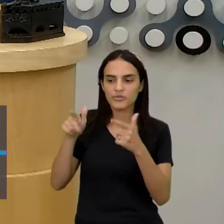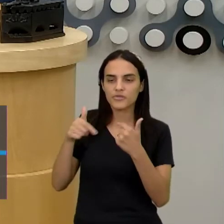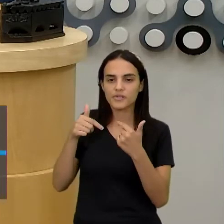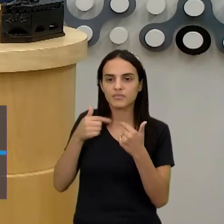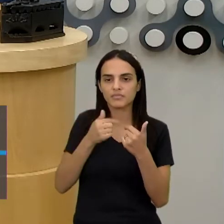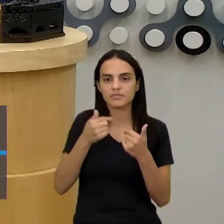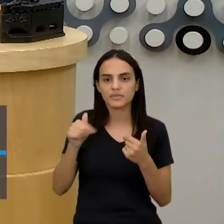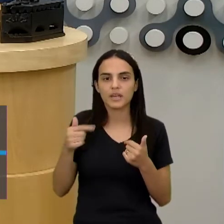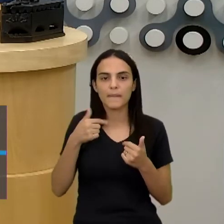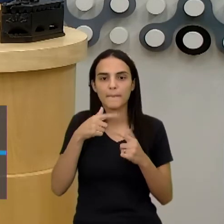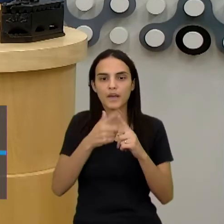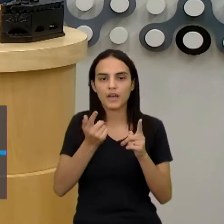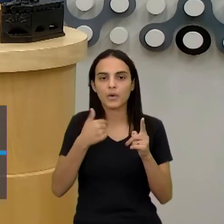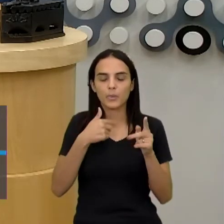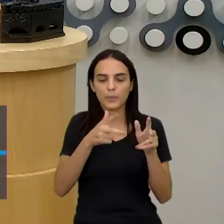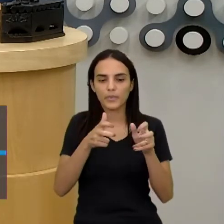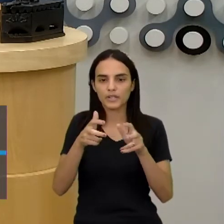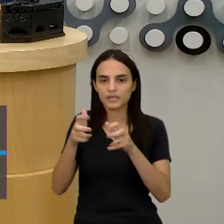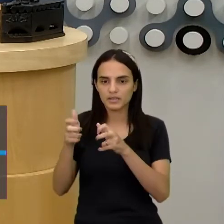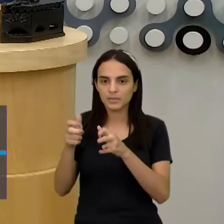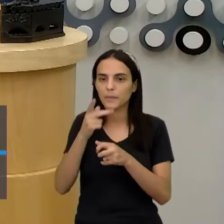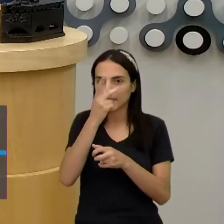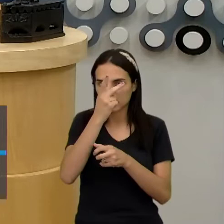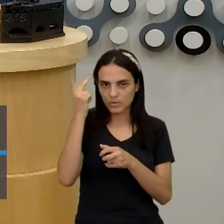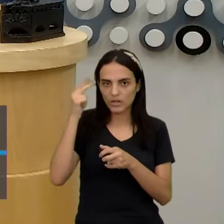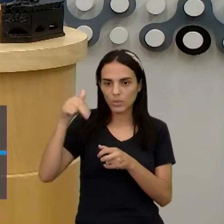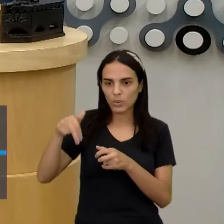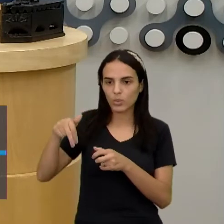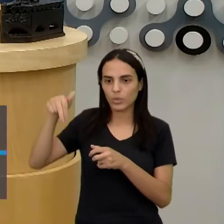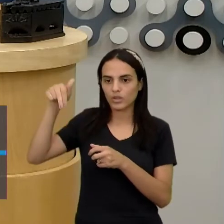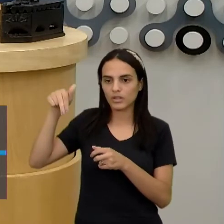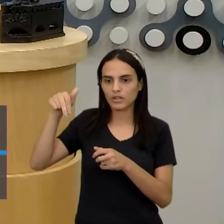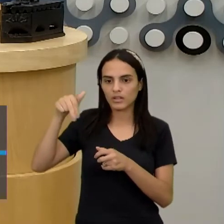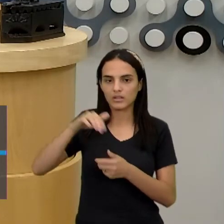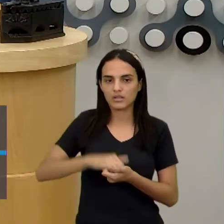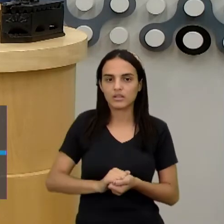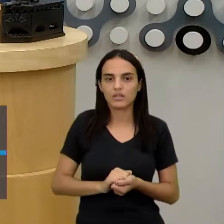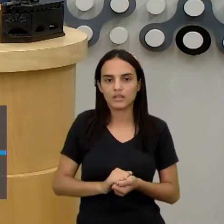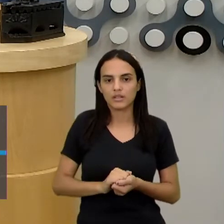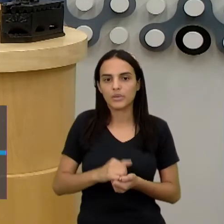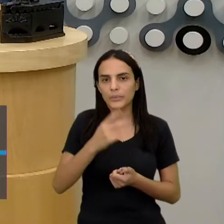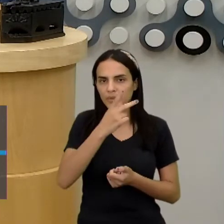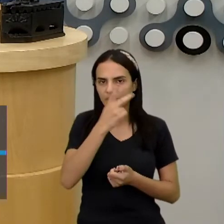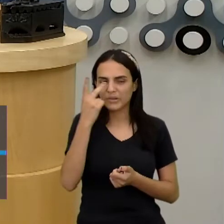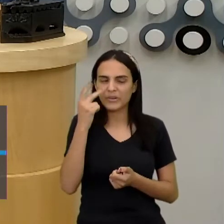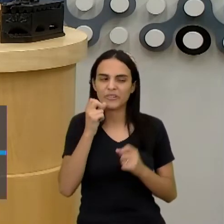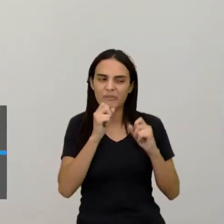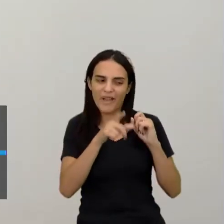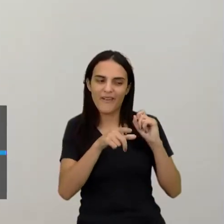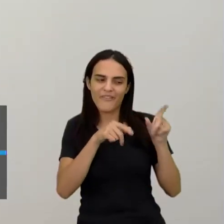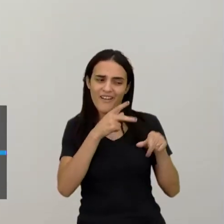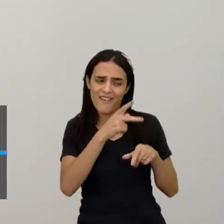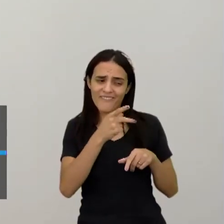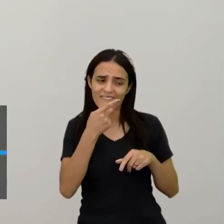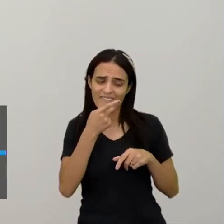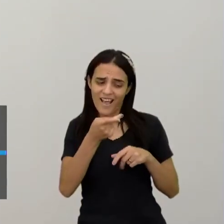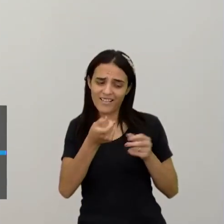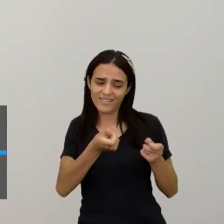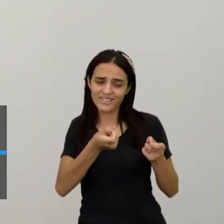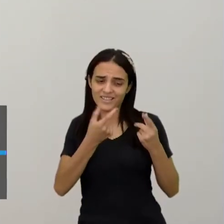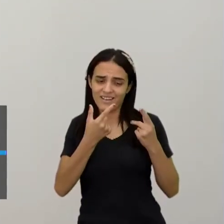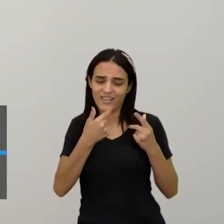percebo que quem vem do Nordeste sofre. Sim. Né? As pessoas ficam sempre tirando, assim, né, um sarro, assim, o jeito que fala, né, tá